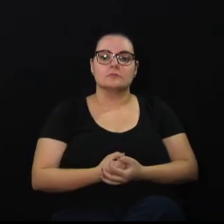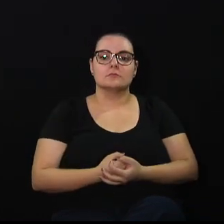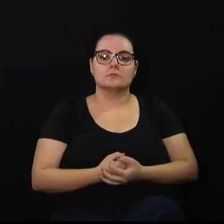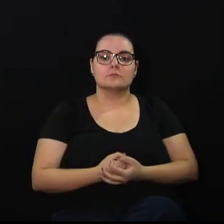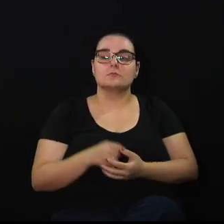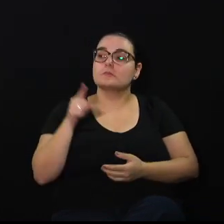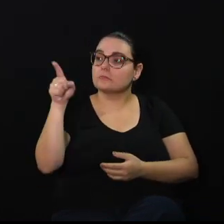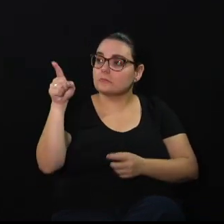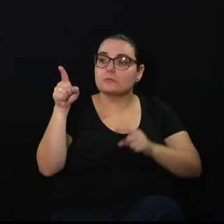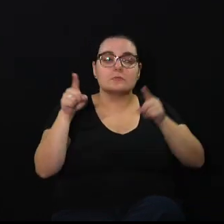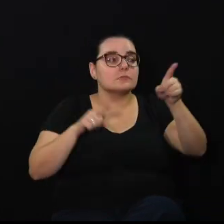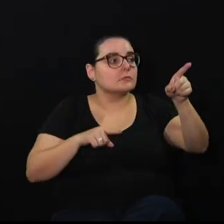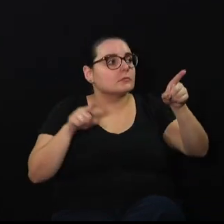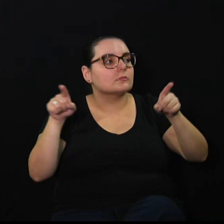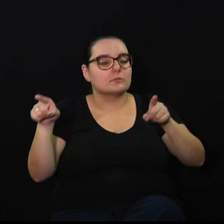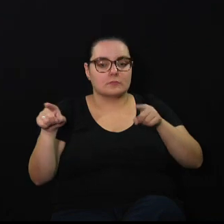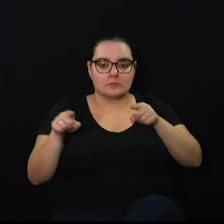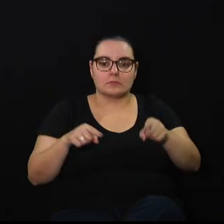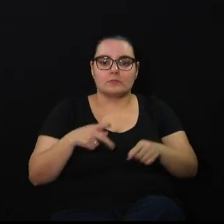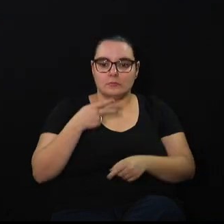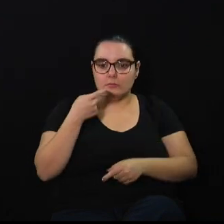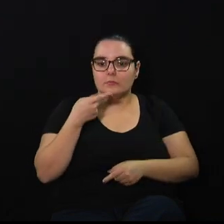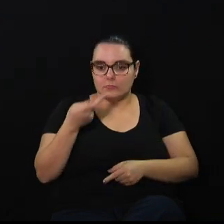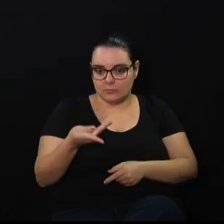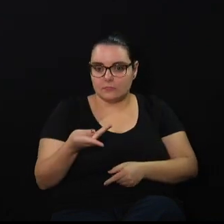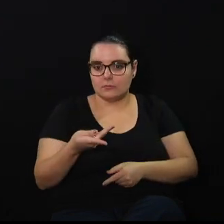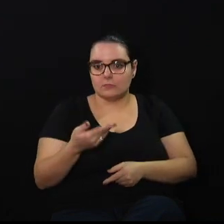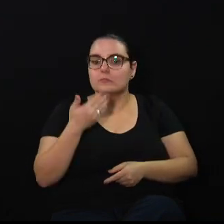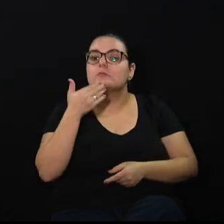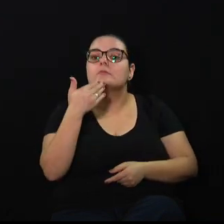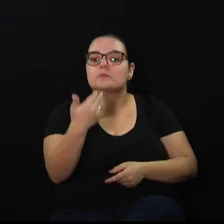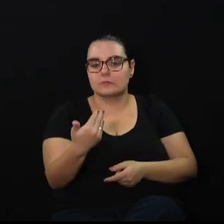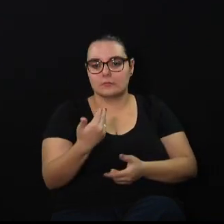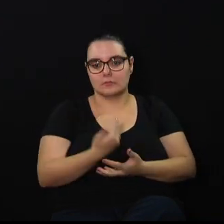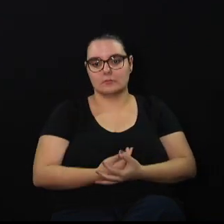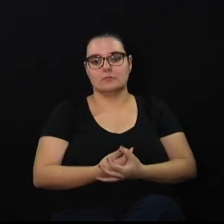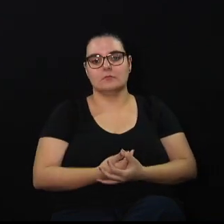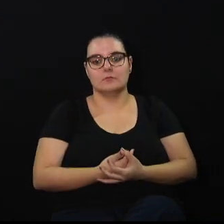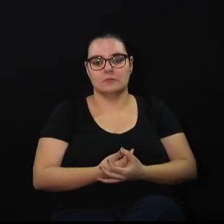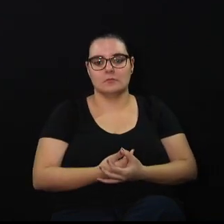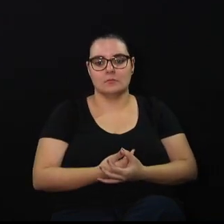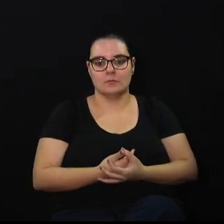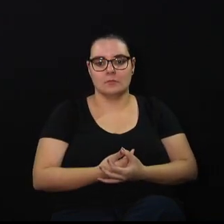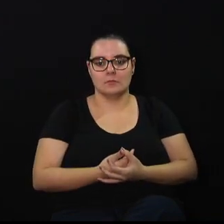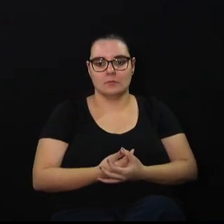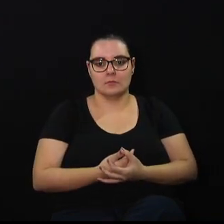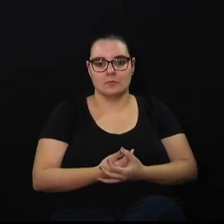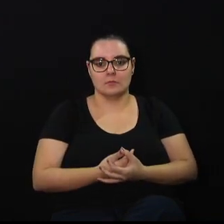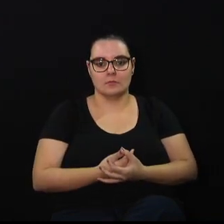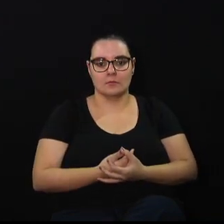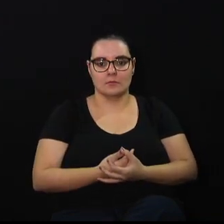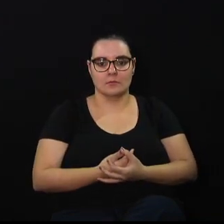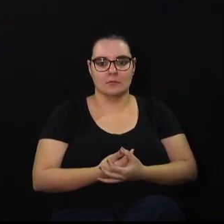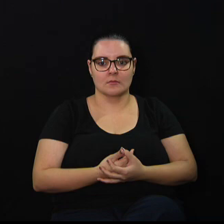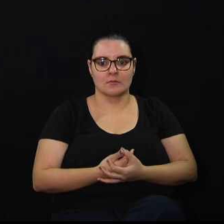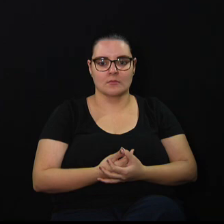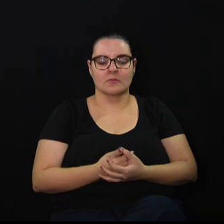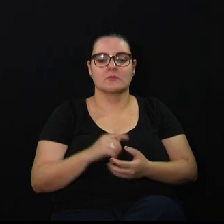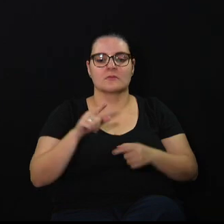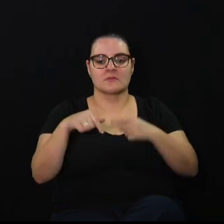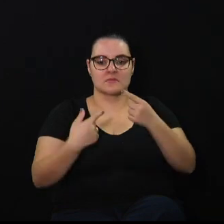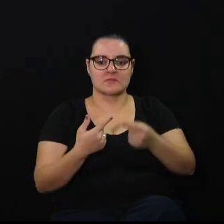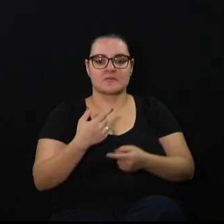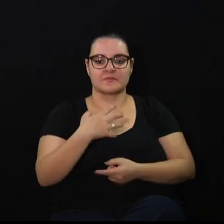é uma forma o verbal mesmo não pedir é é é uma outra forma